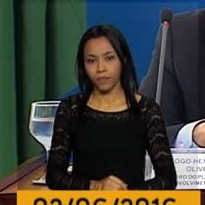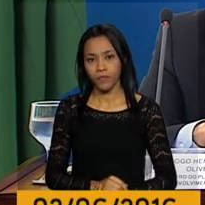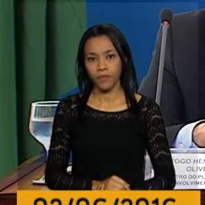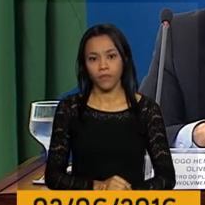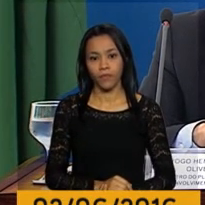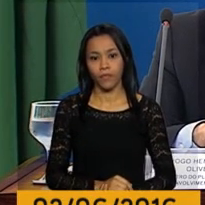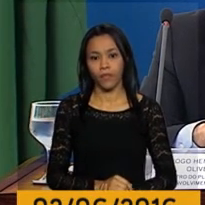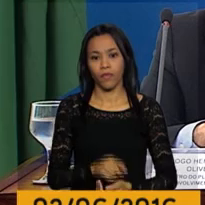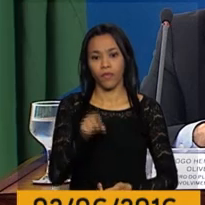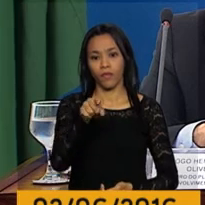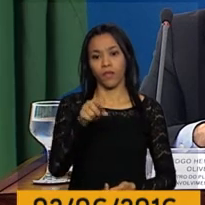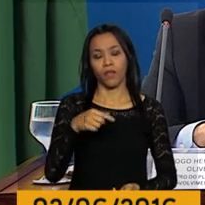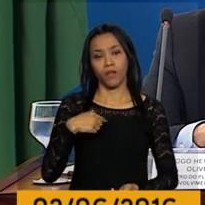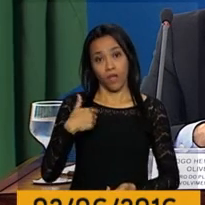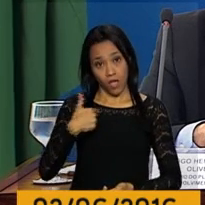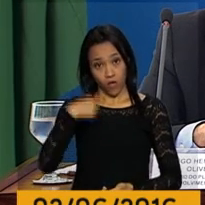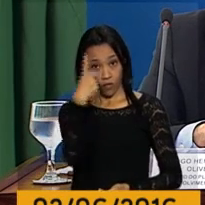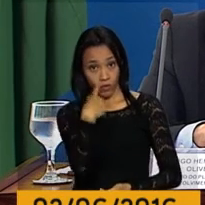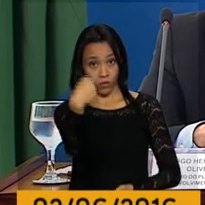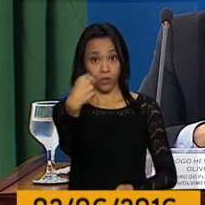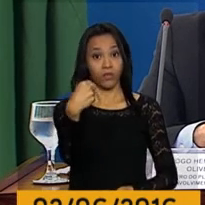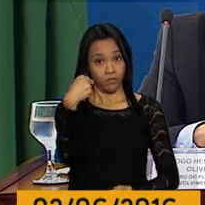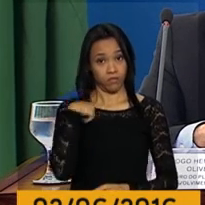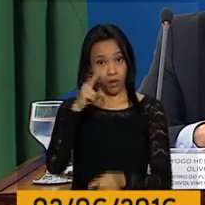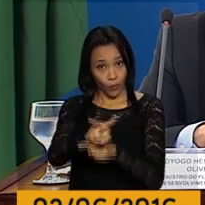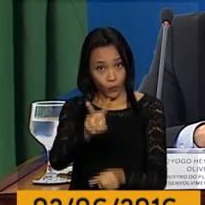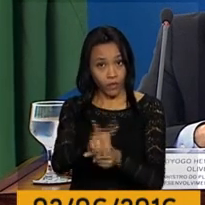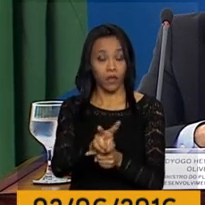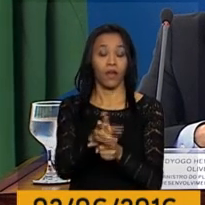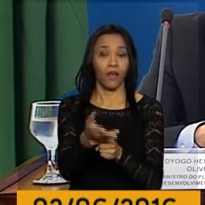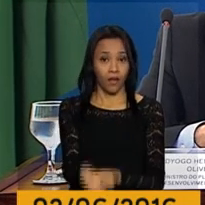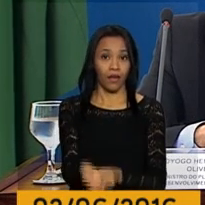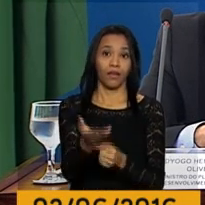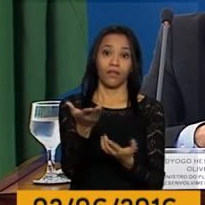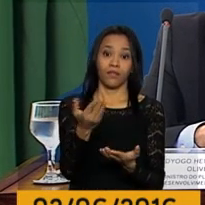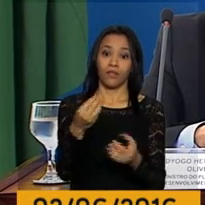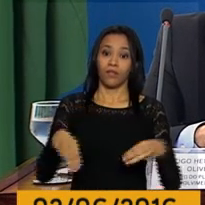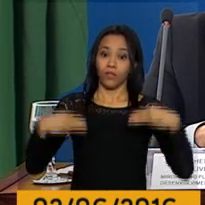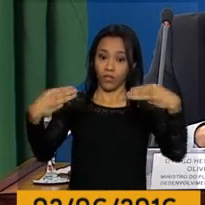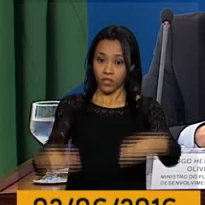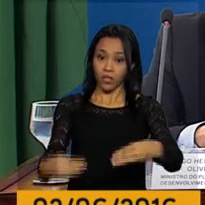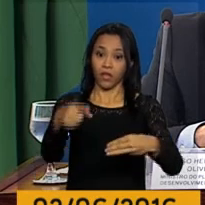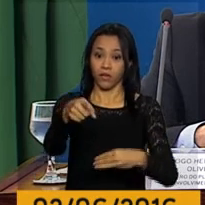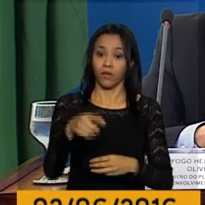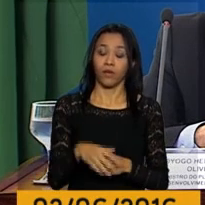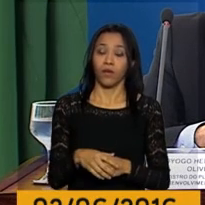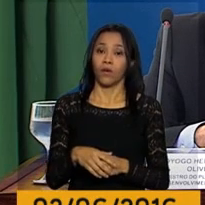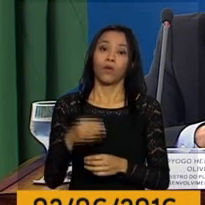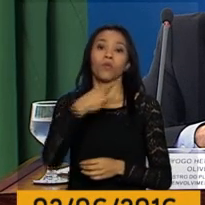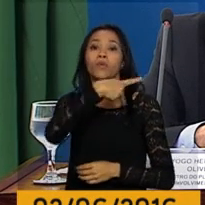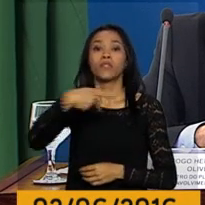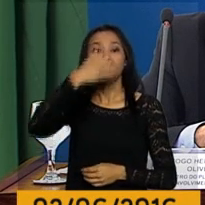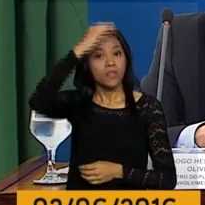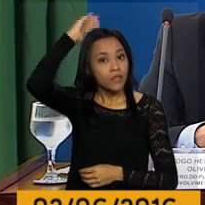Bom, eu fui nomeado para cuidar do Ministério daqui para diante. O presidente Temer já disse claramente que não há hipótese